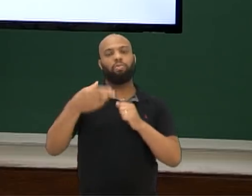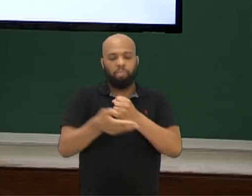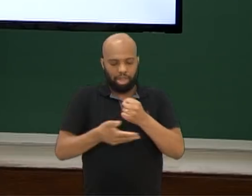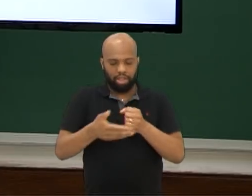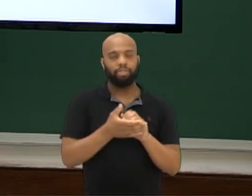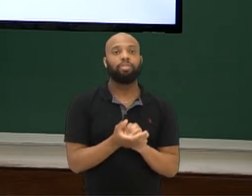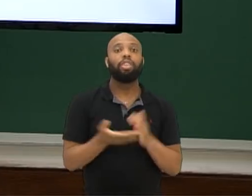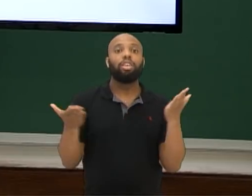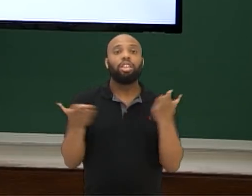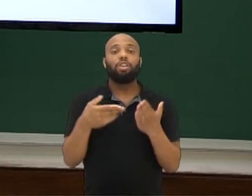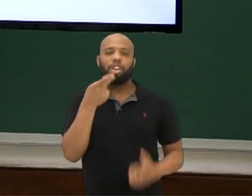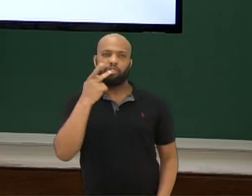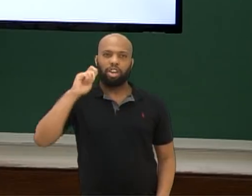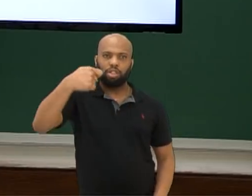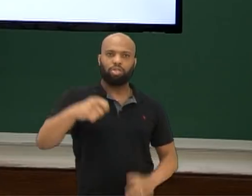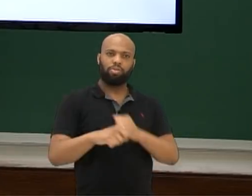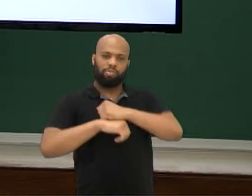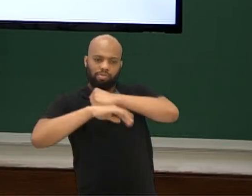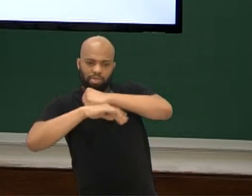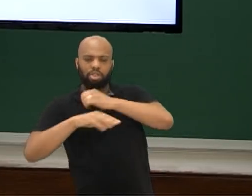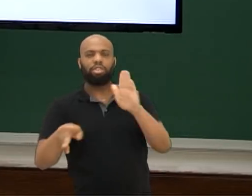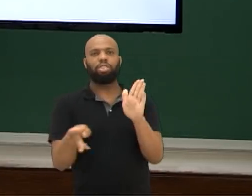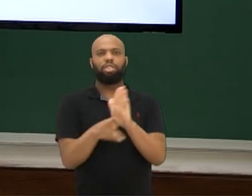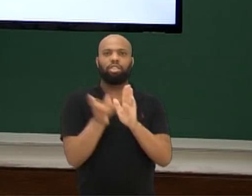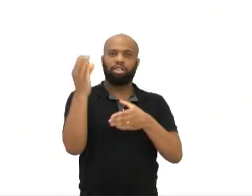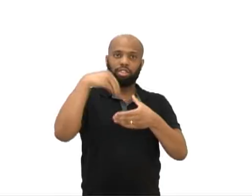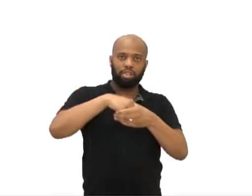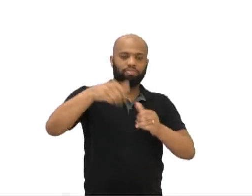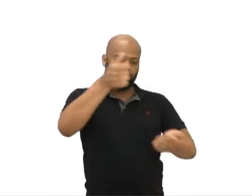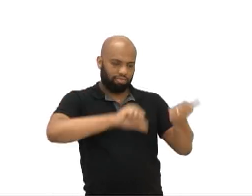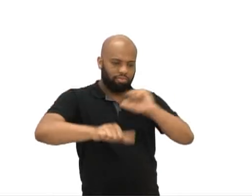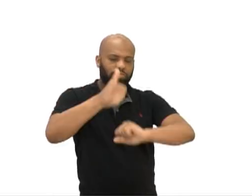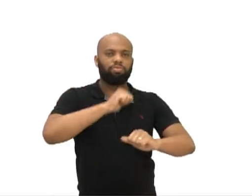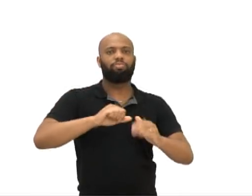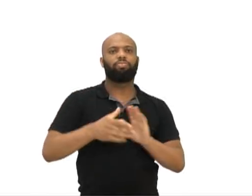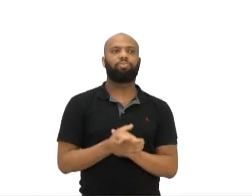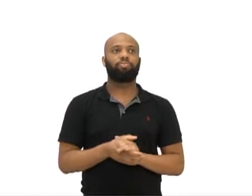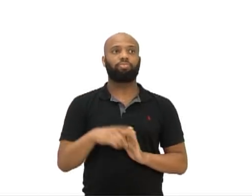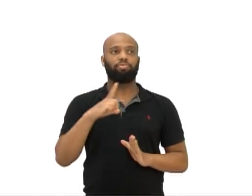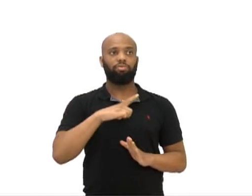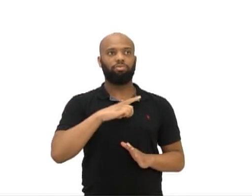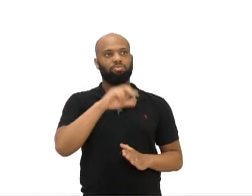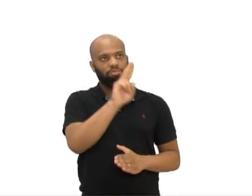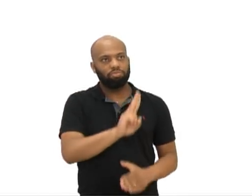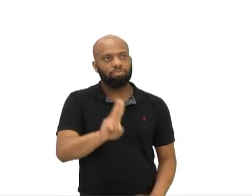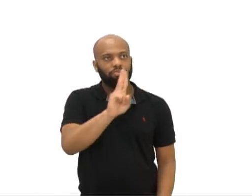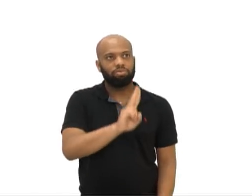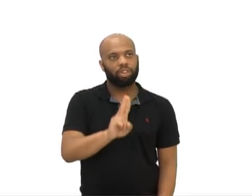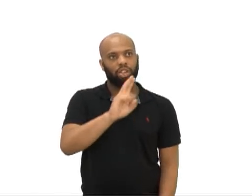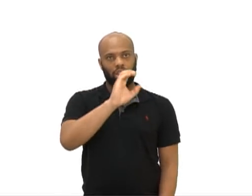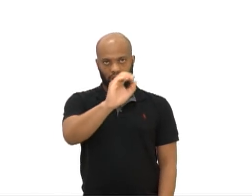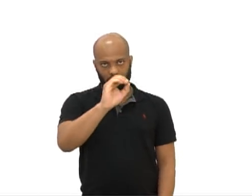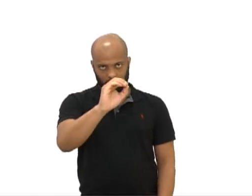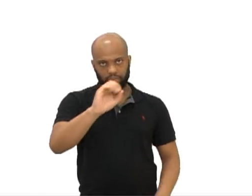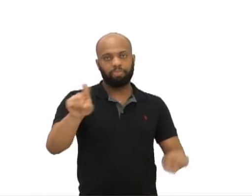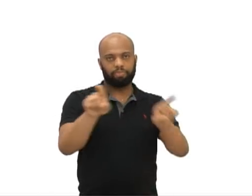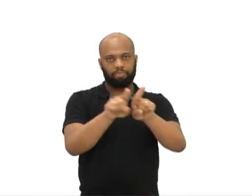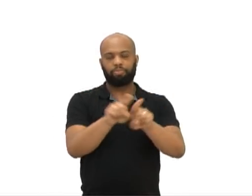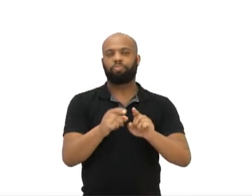da acidez dos compostos, então, oxigenados, ou seja, os compostos que